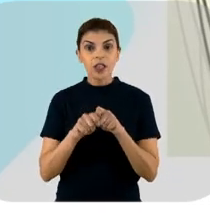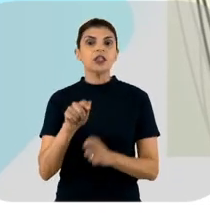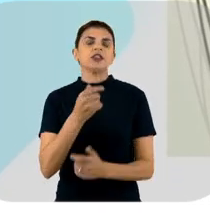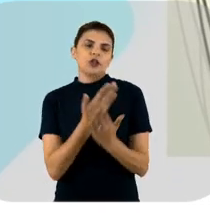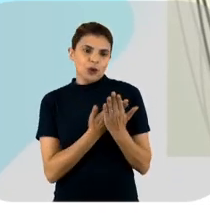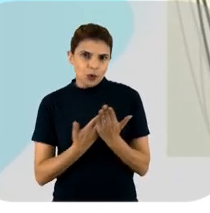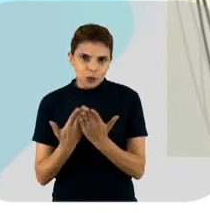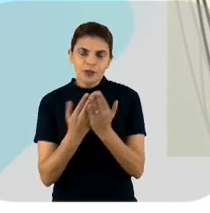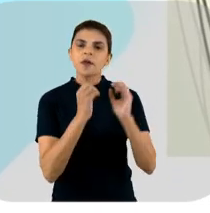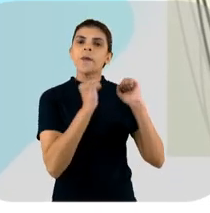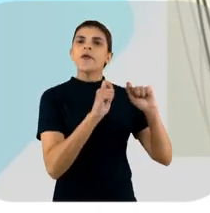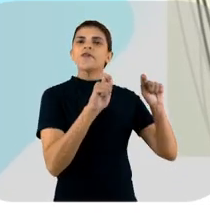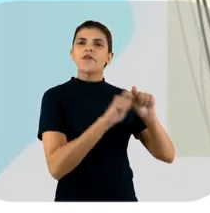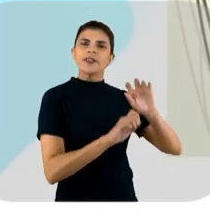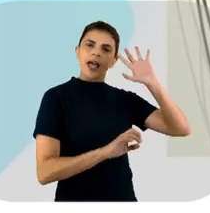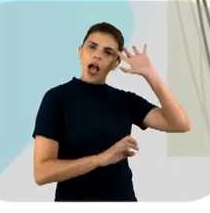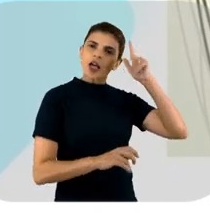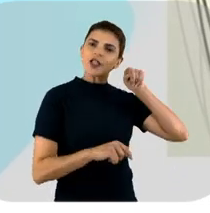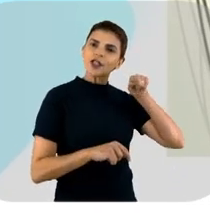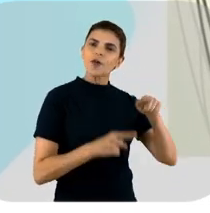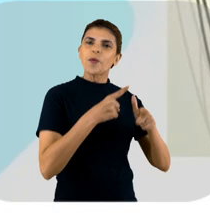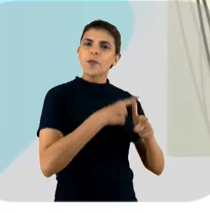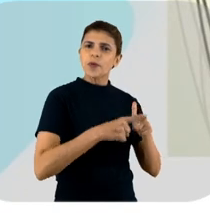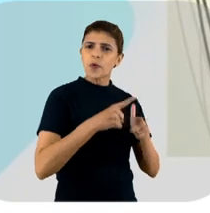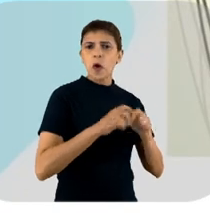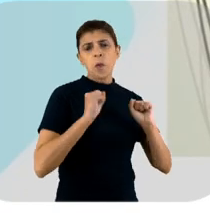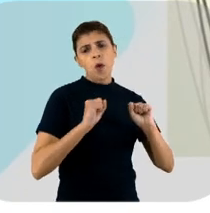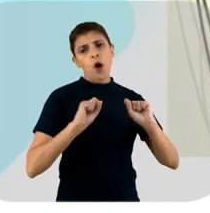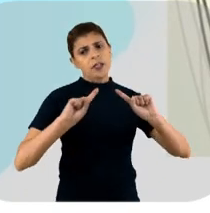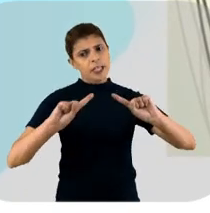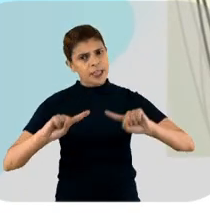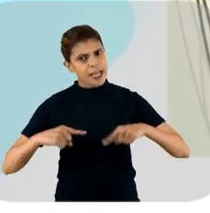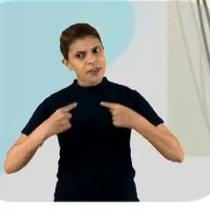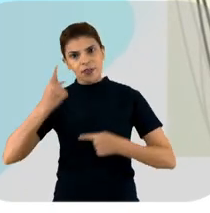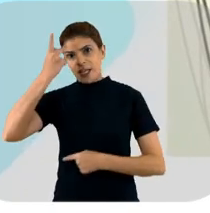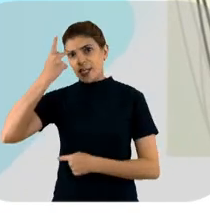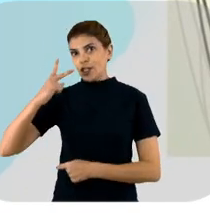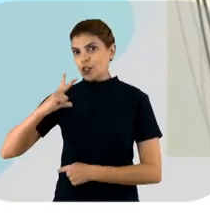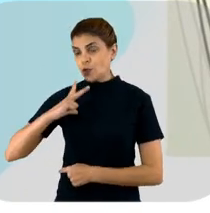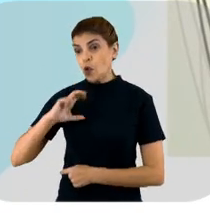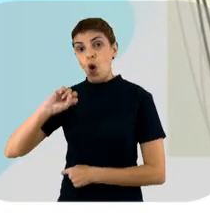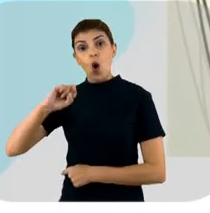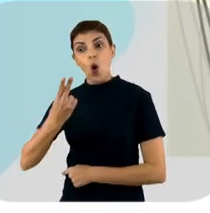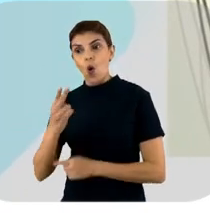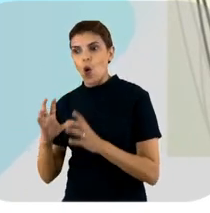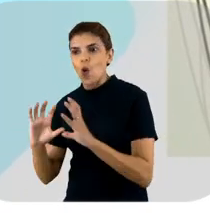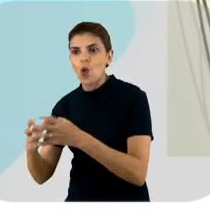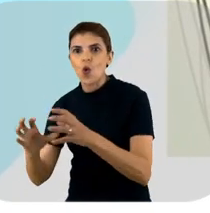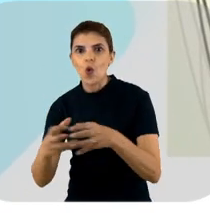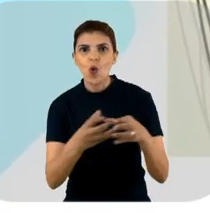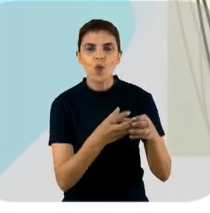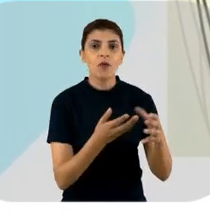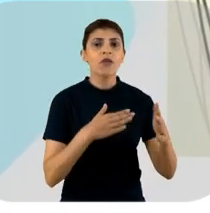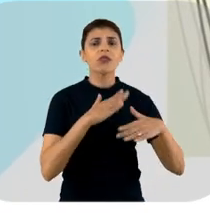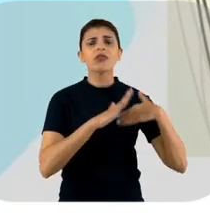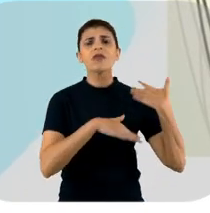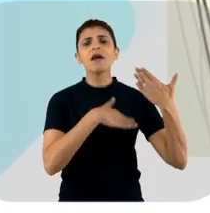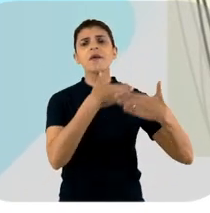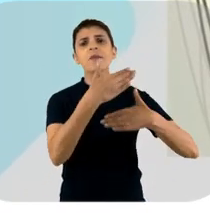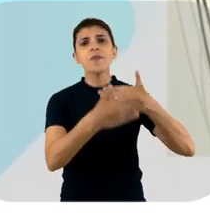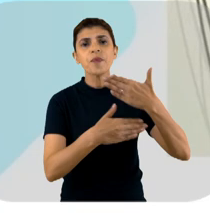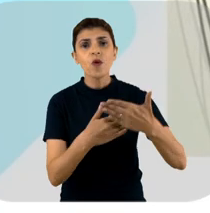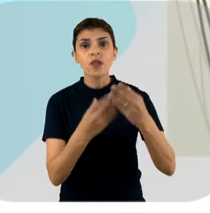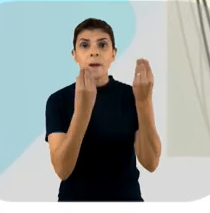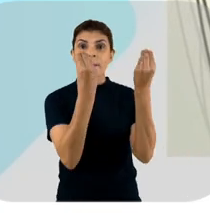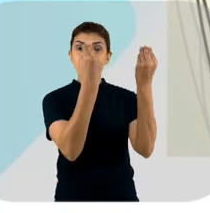os estudantes vão resolvendo um problema, pode ser desafios individuais ou em grupo, e eles são